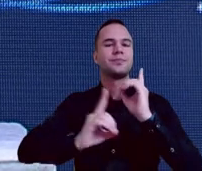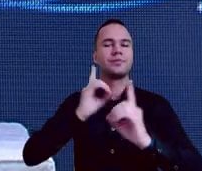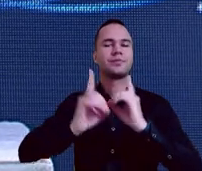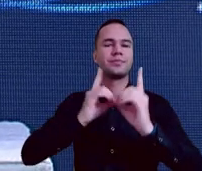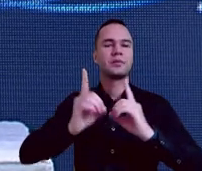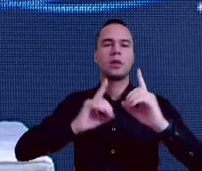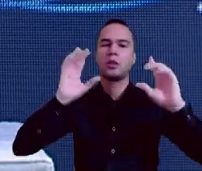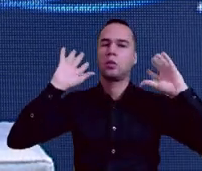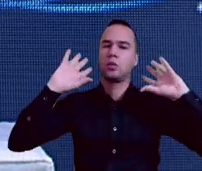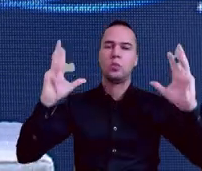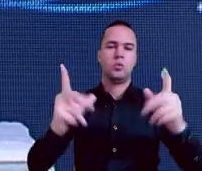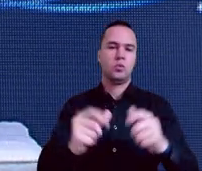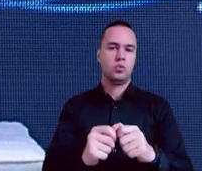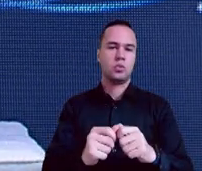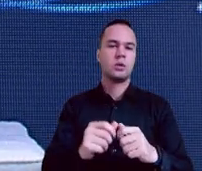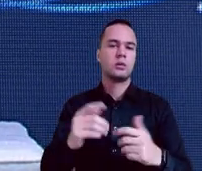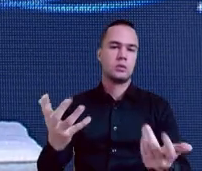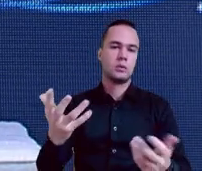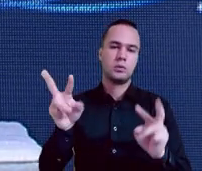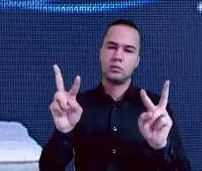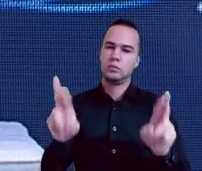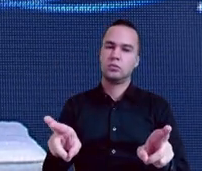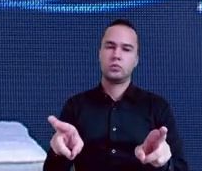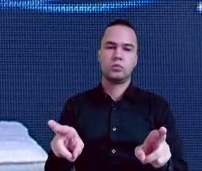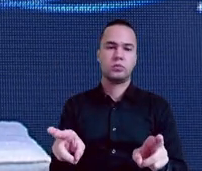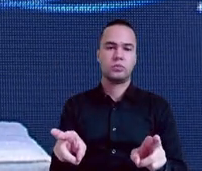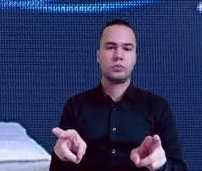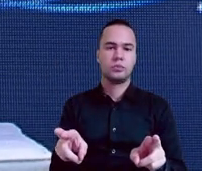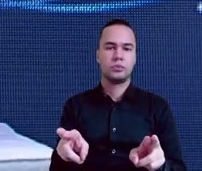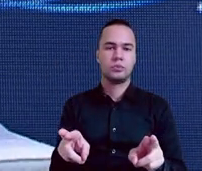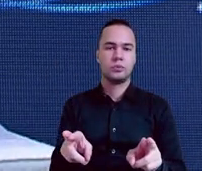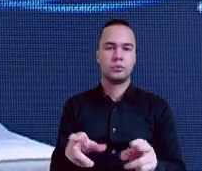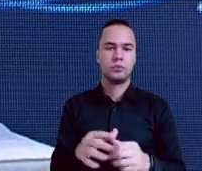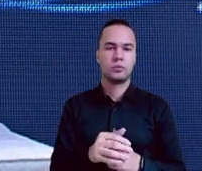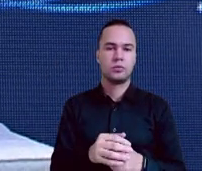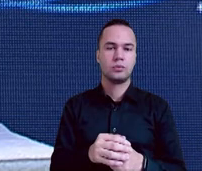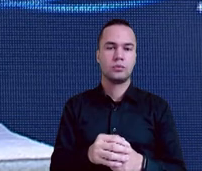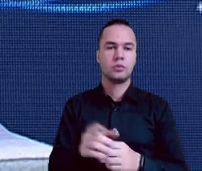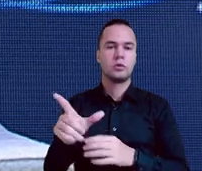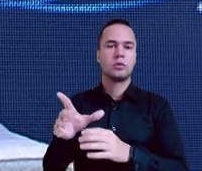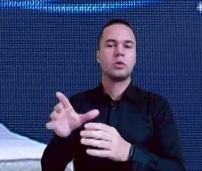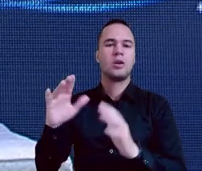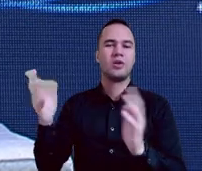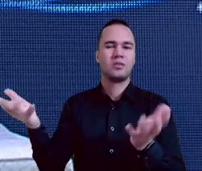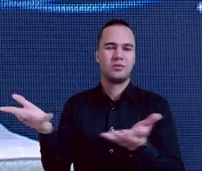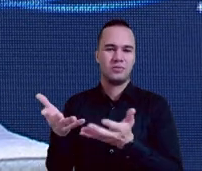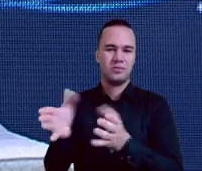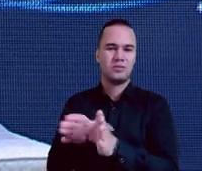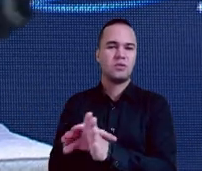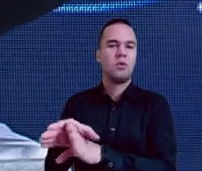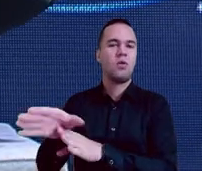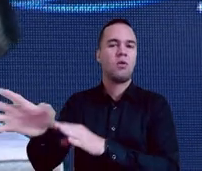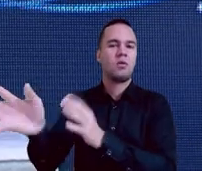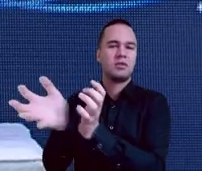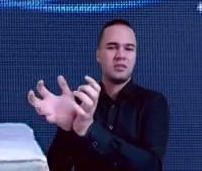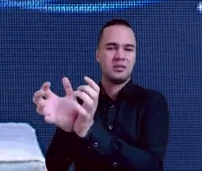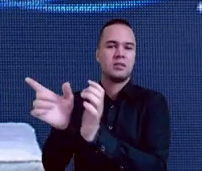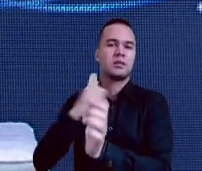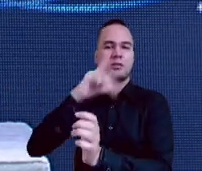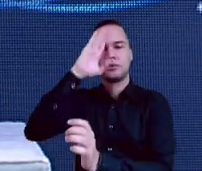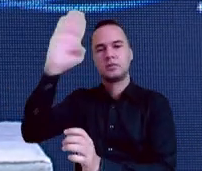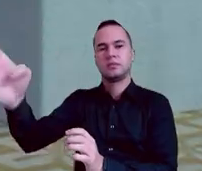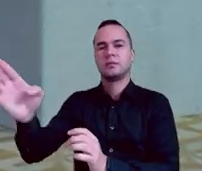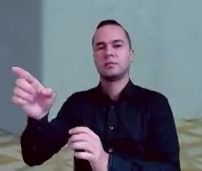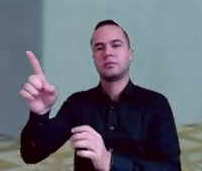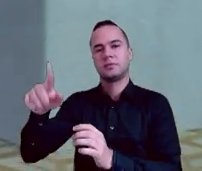que da mesma forma que os conselhos hoje tem uma agenda mais pragmática voltada para eficiência na linha